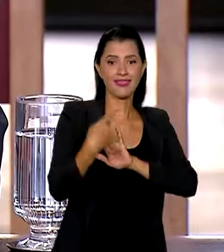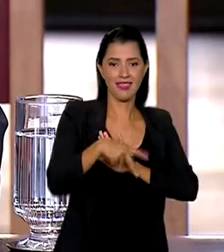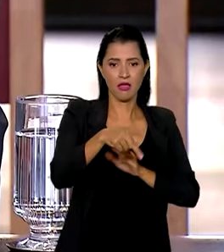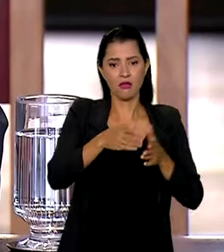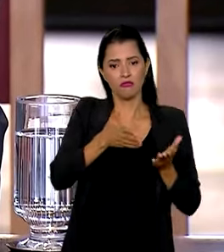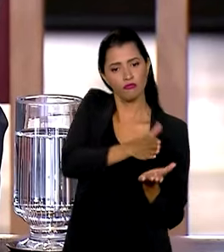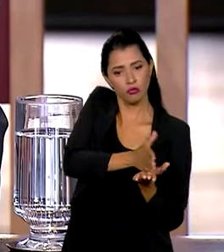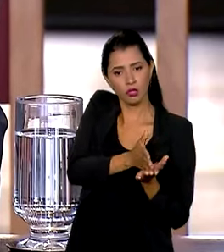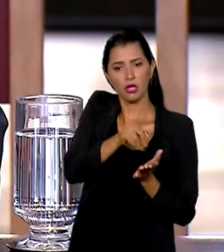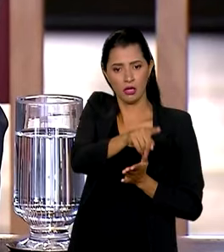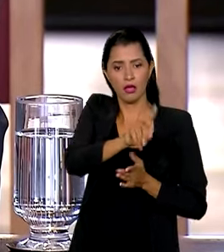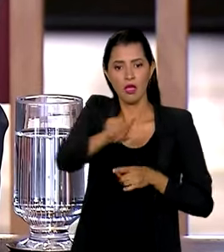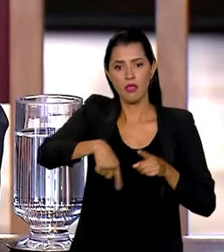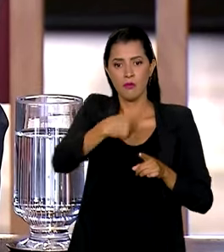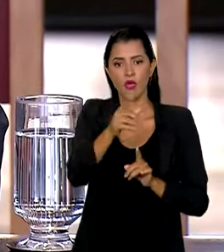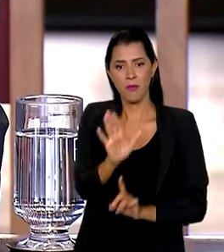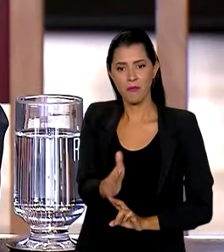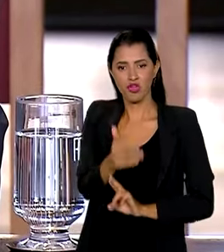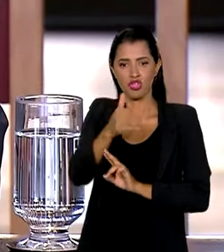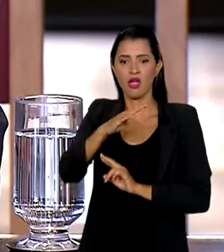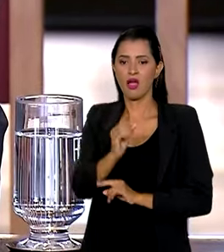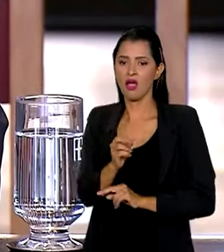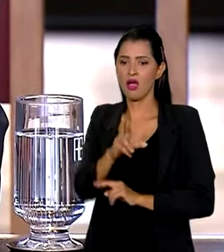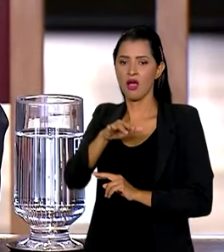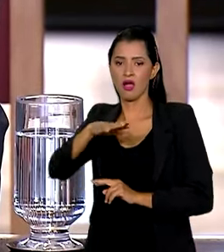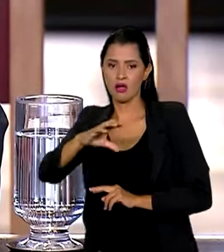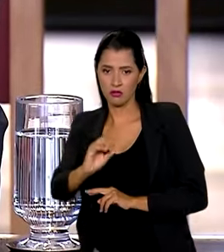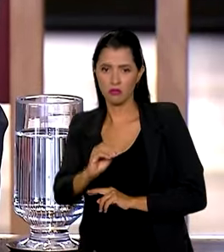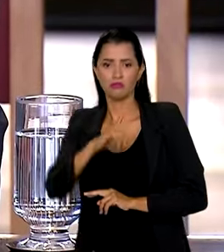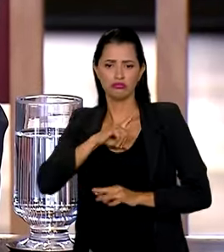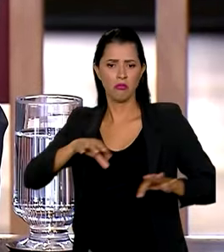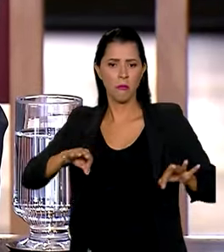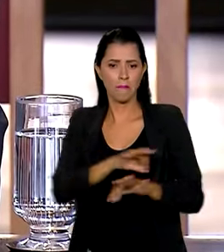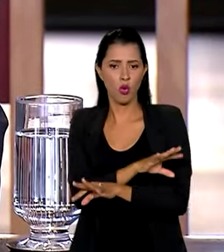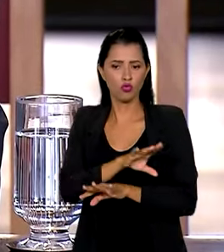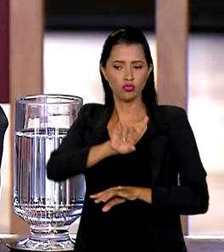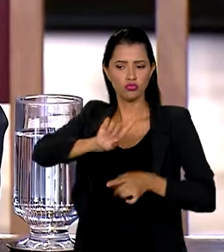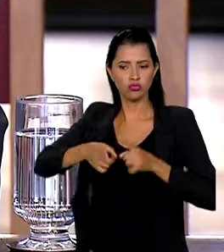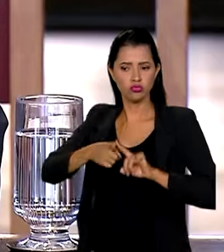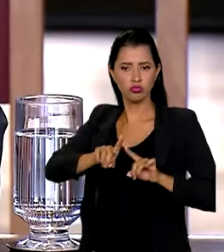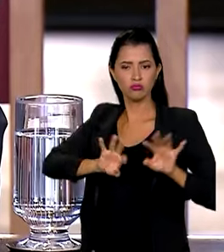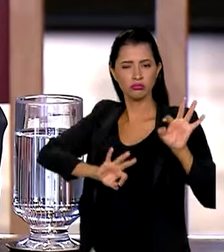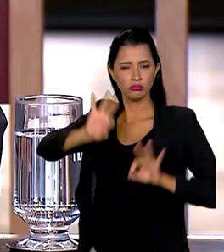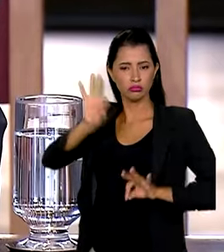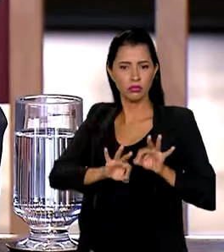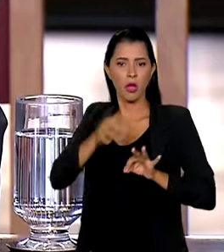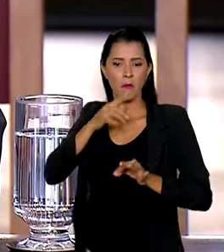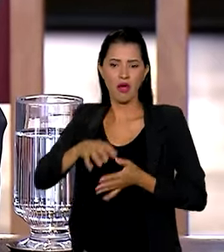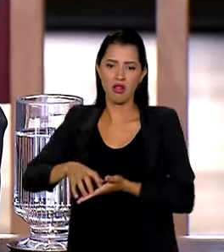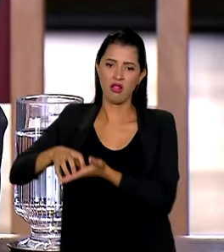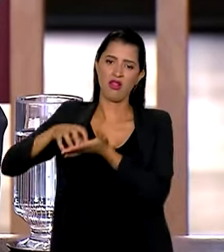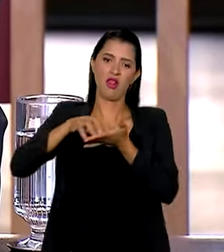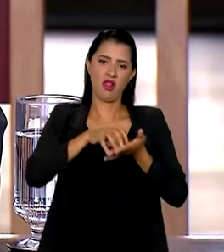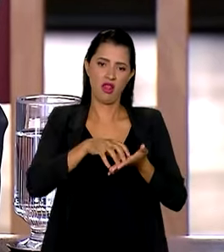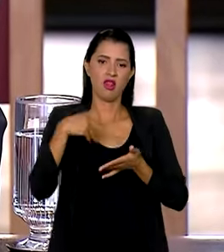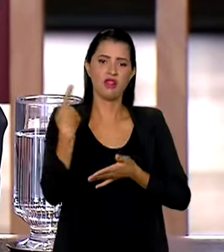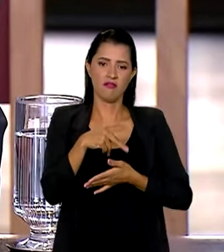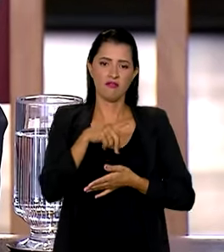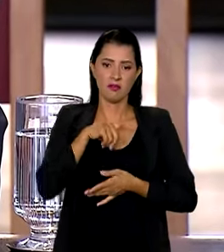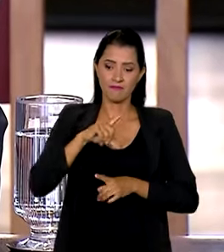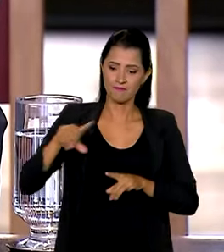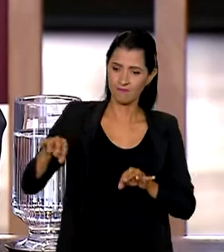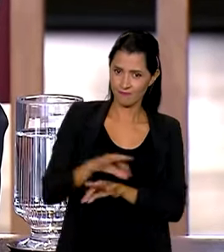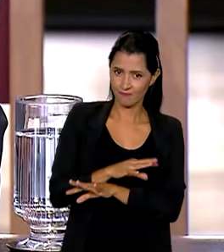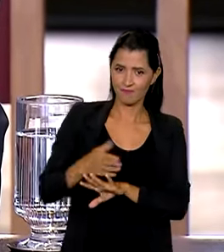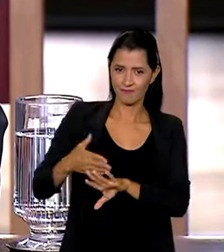depois a Embaixada no Cairo tem já também todo o esquema montado para o transporte após a